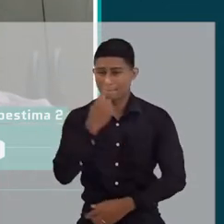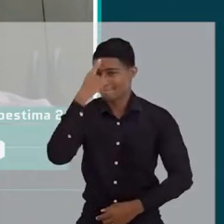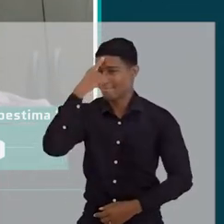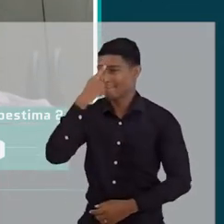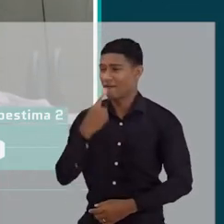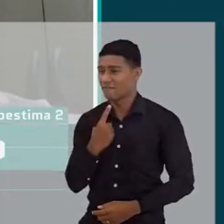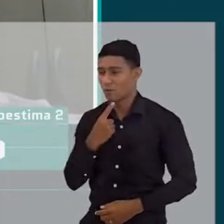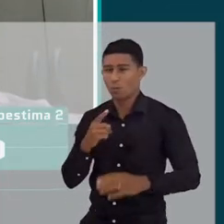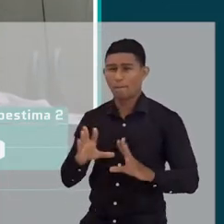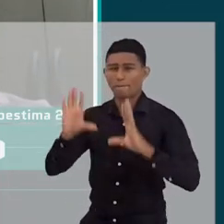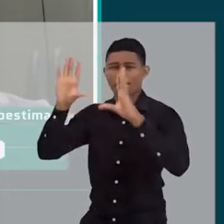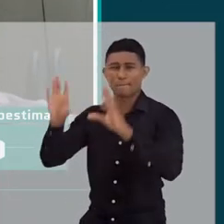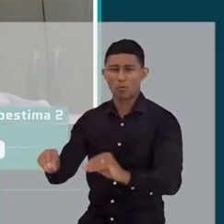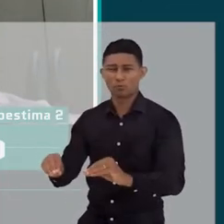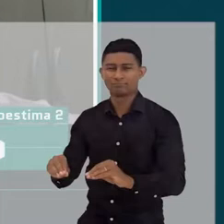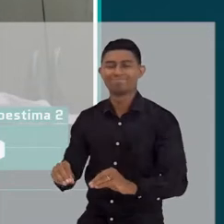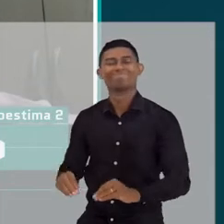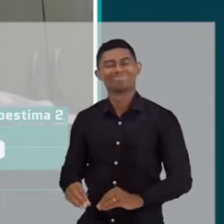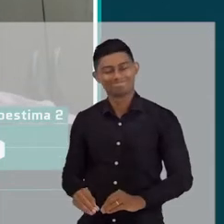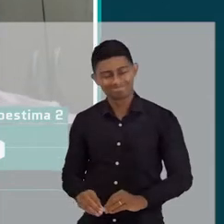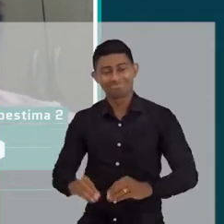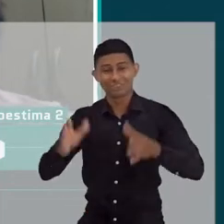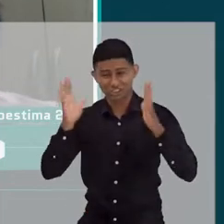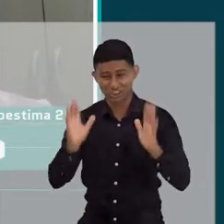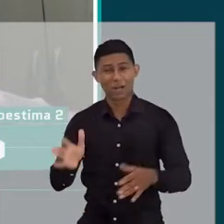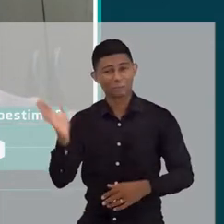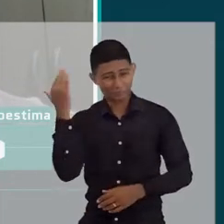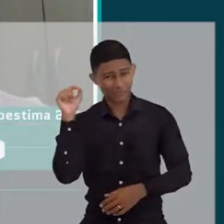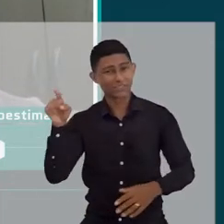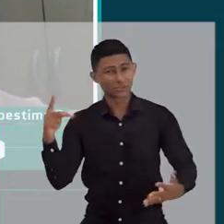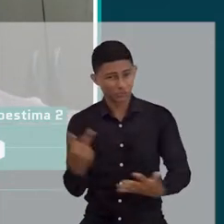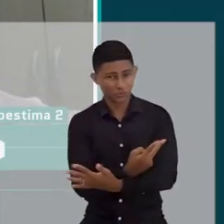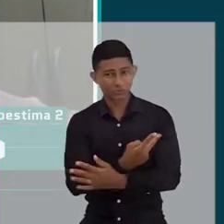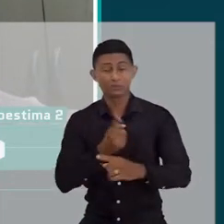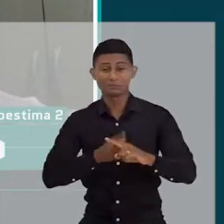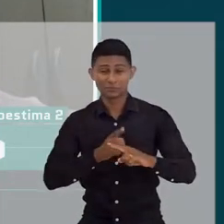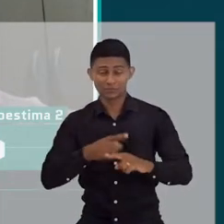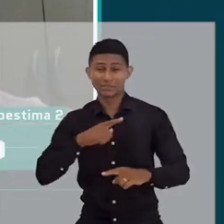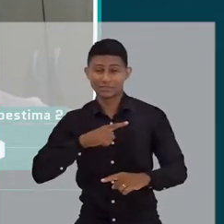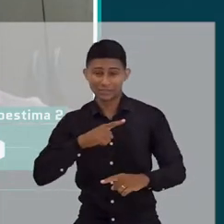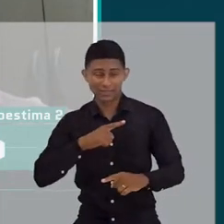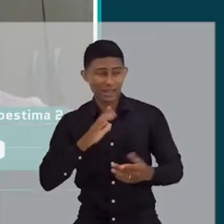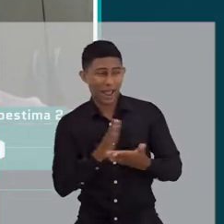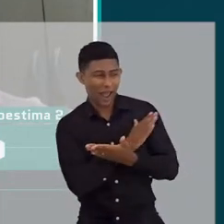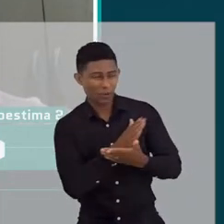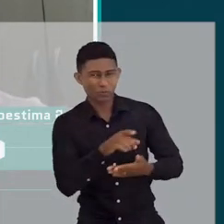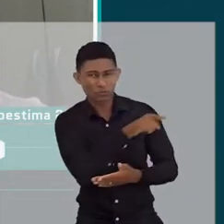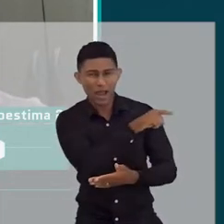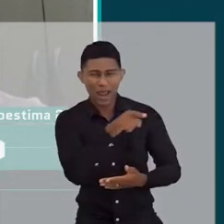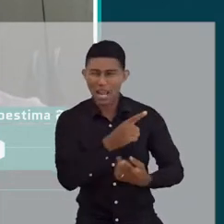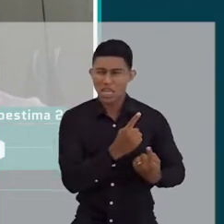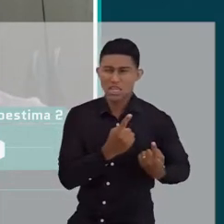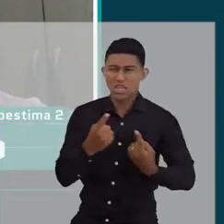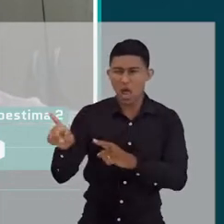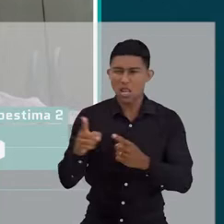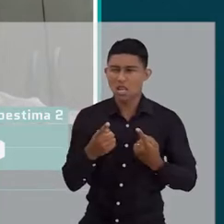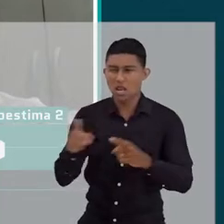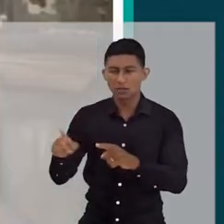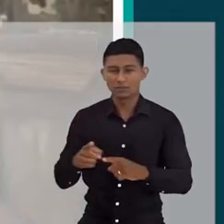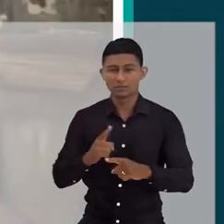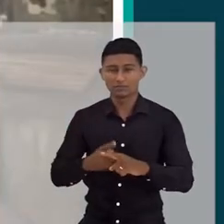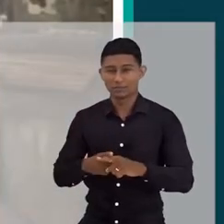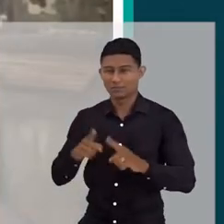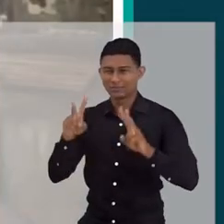perfil, né, derrubado, porque existe uma pessoas que perseguem, né, criadores de conteúdos que